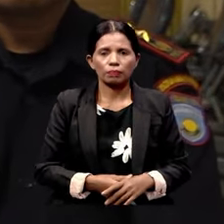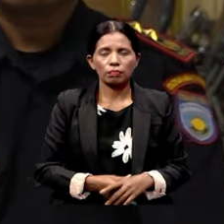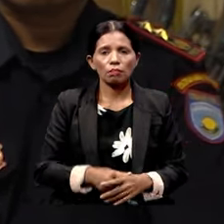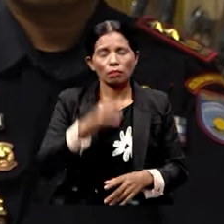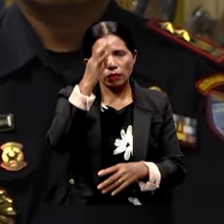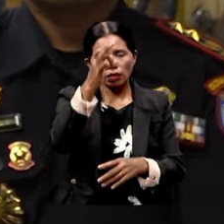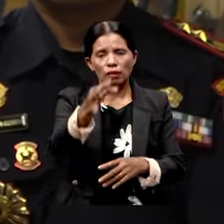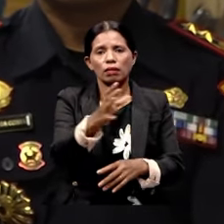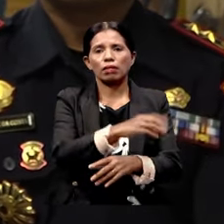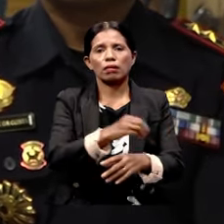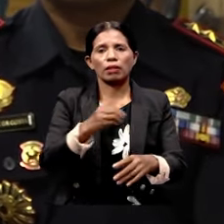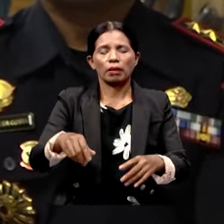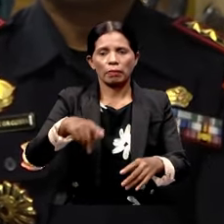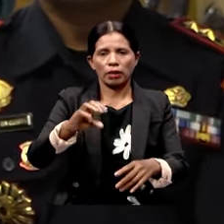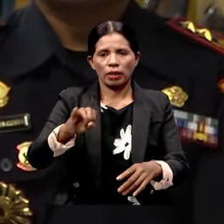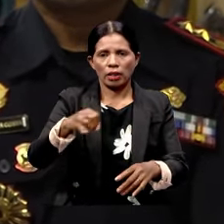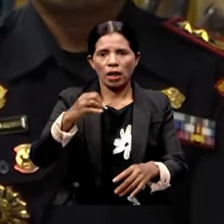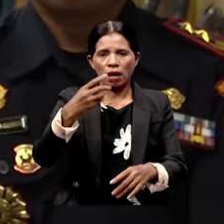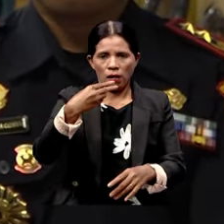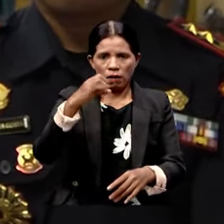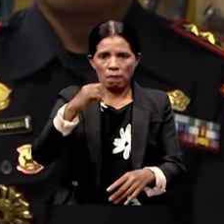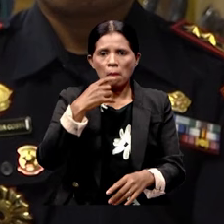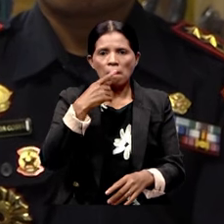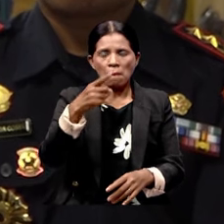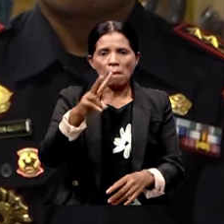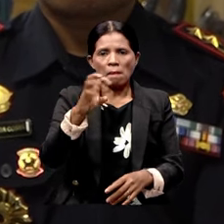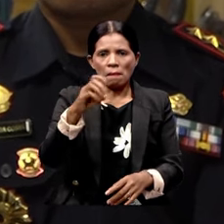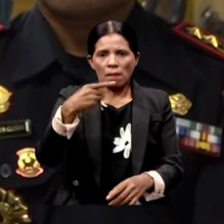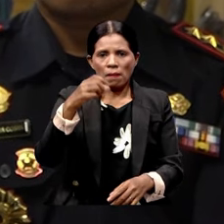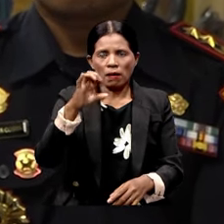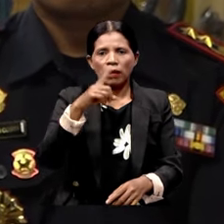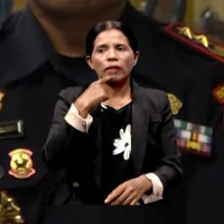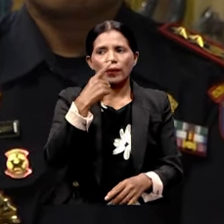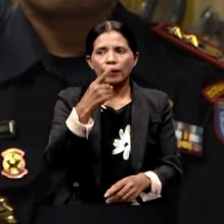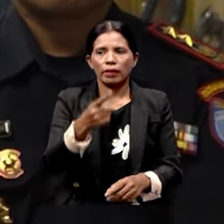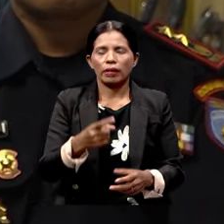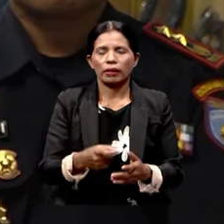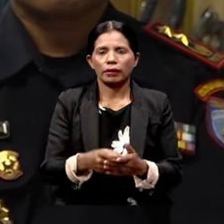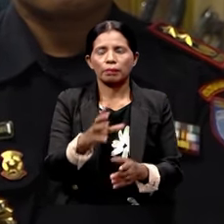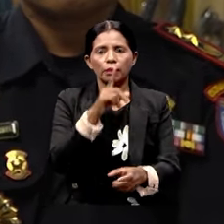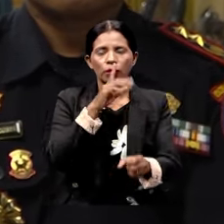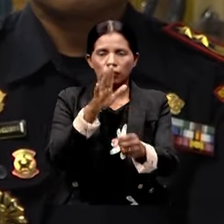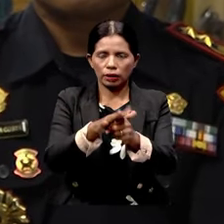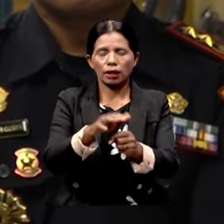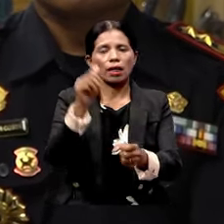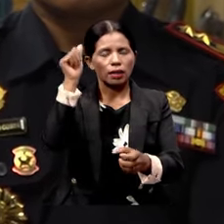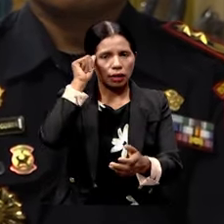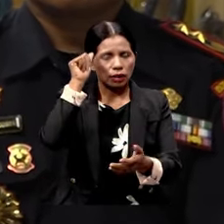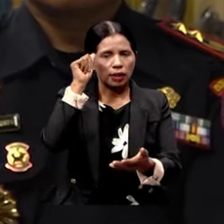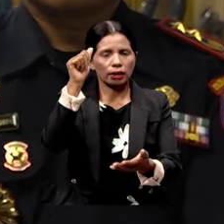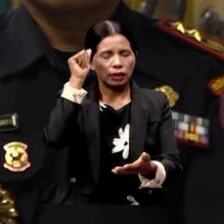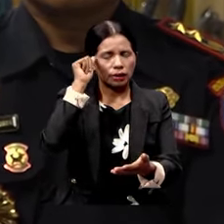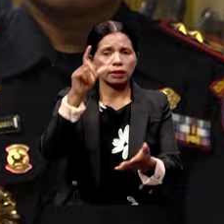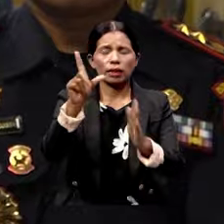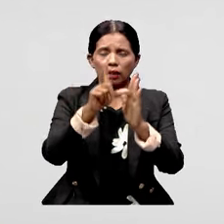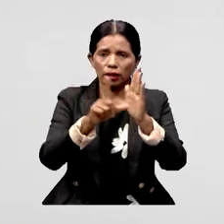público, provedor de direitos humanos no Justiça Virgílio da Silva Guterres Lamucan Mos promete se analisa lei nebe Presidente da